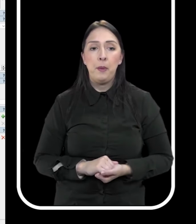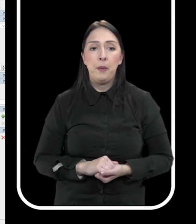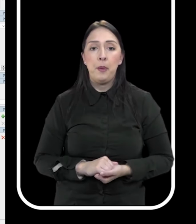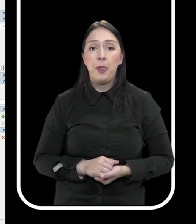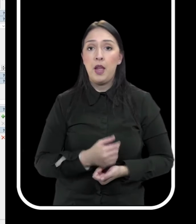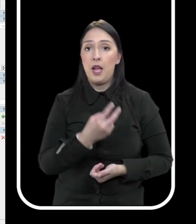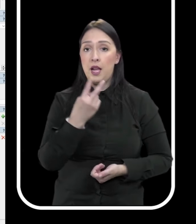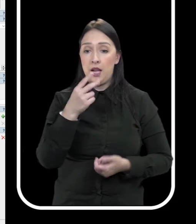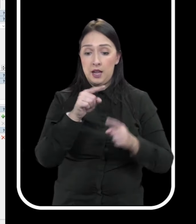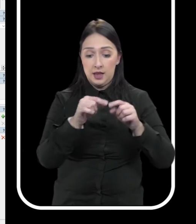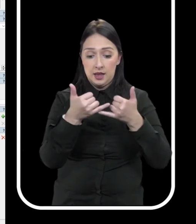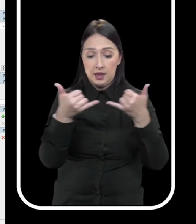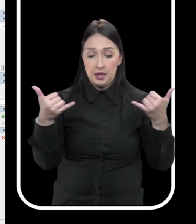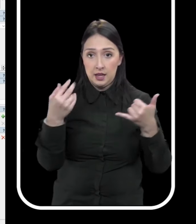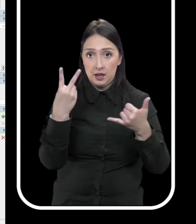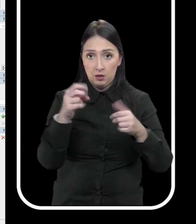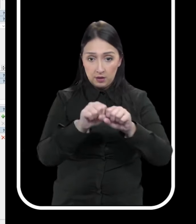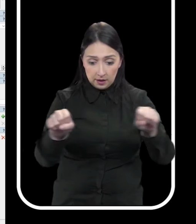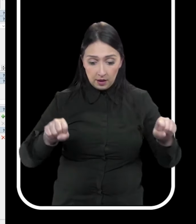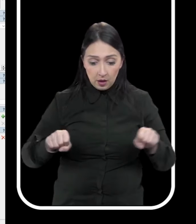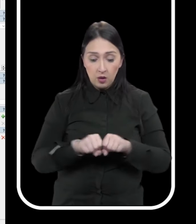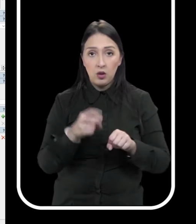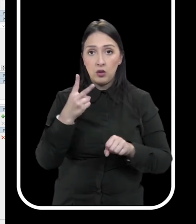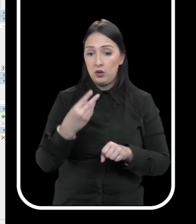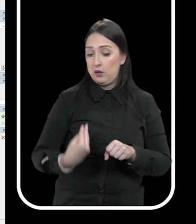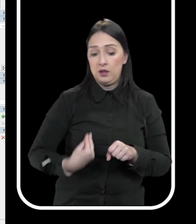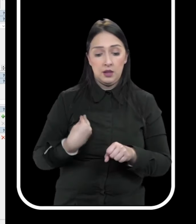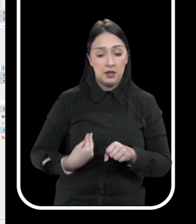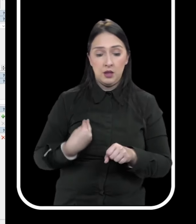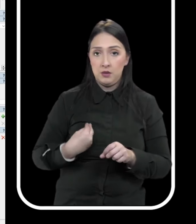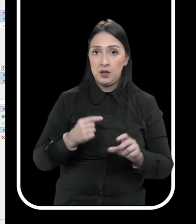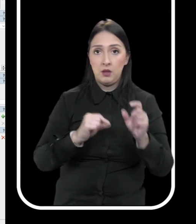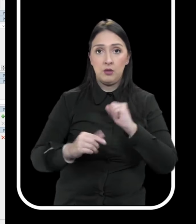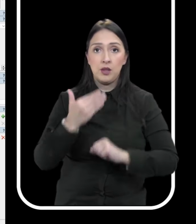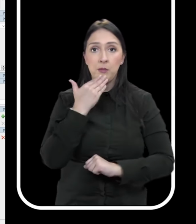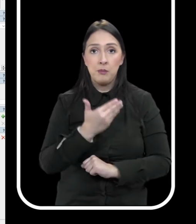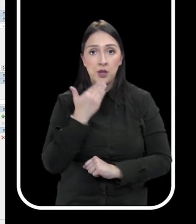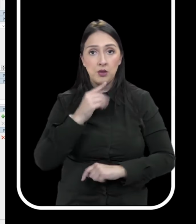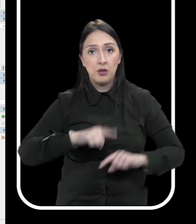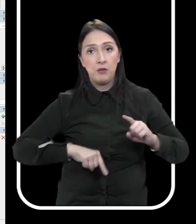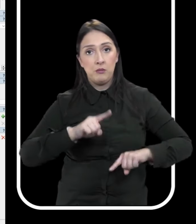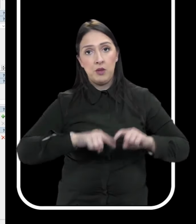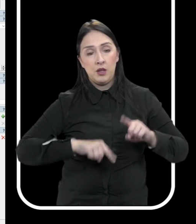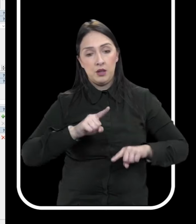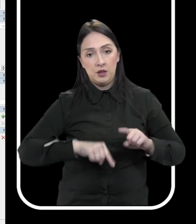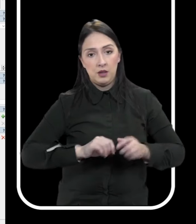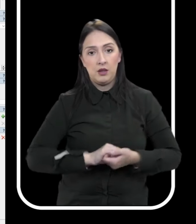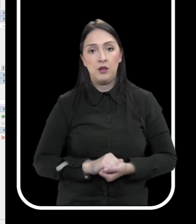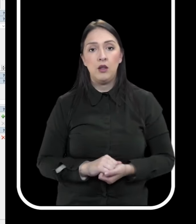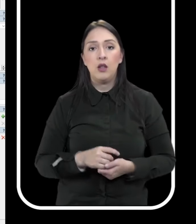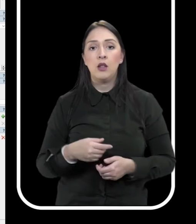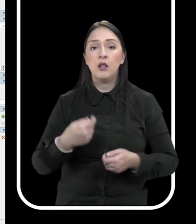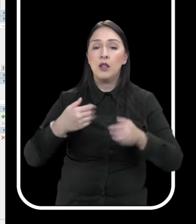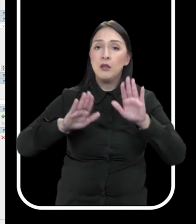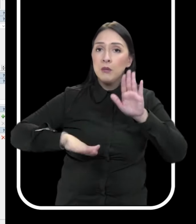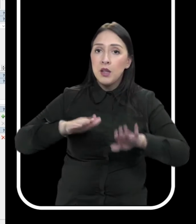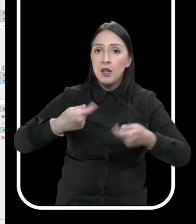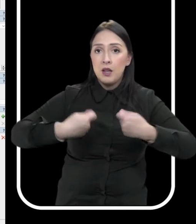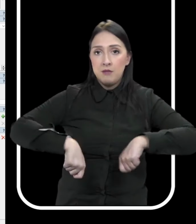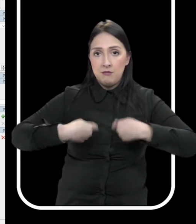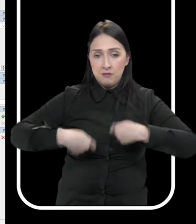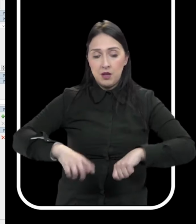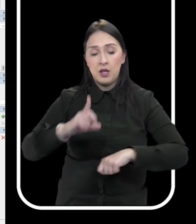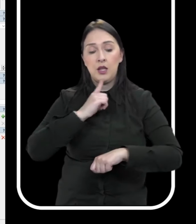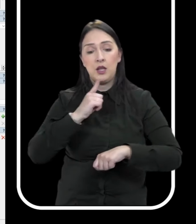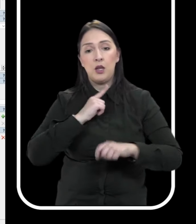Então, vamos ver que a linha 2, né, o setor 2 da fábrica, não está demandando o material dentro da necessidade, e